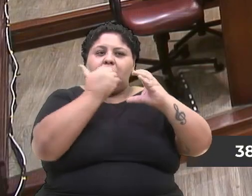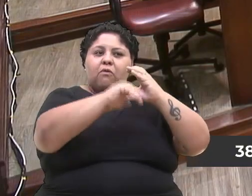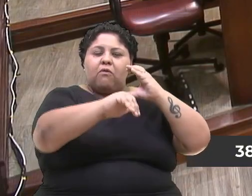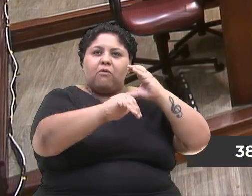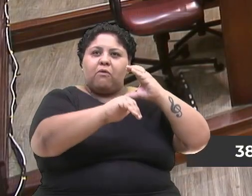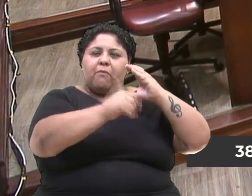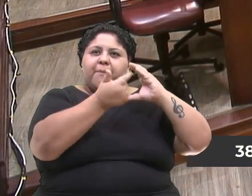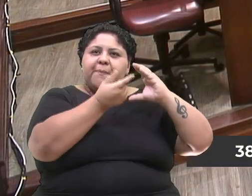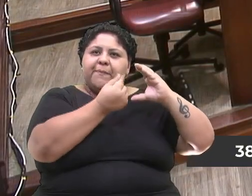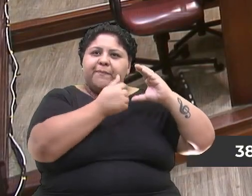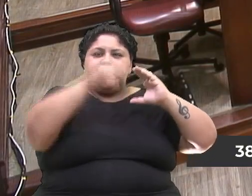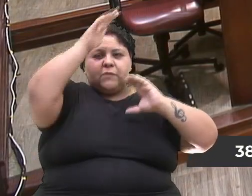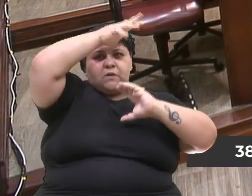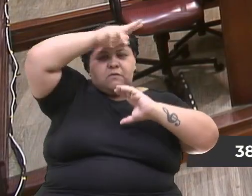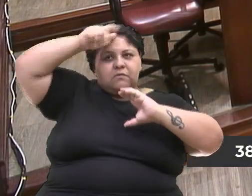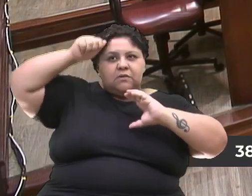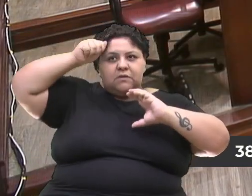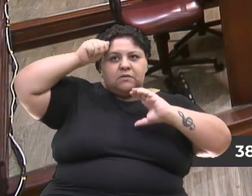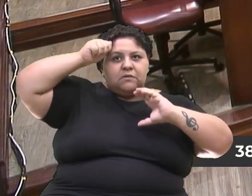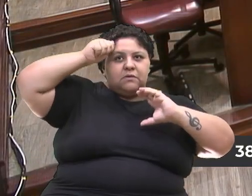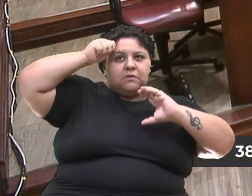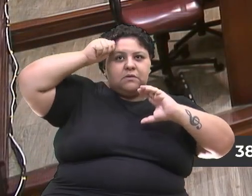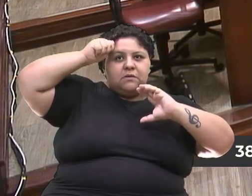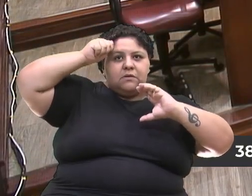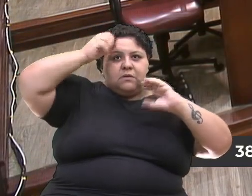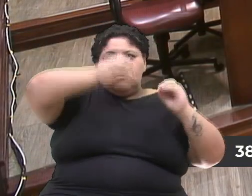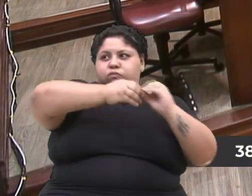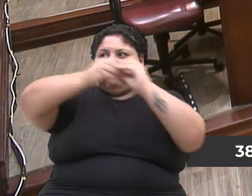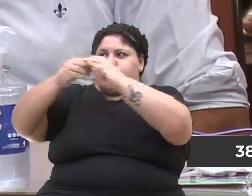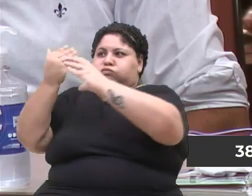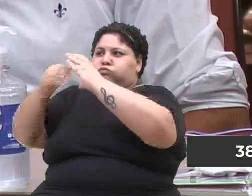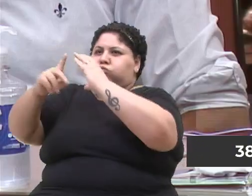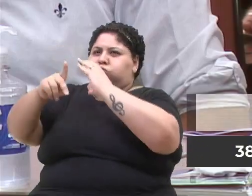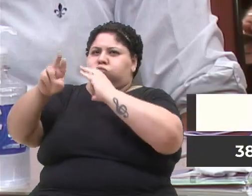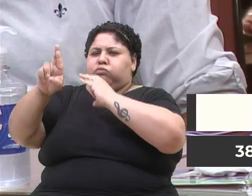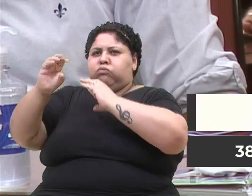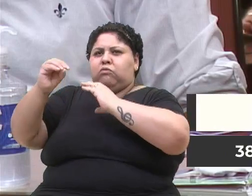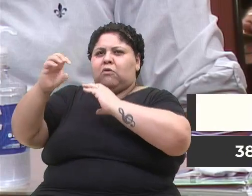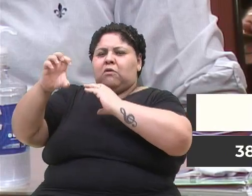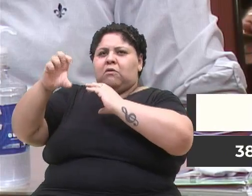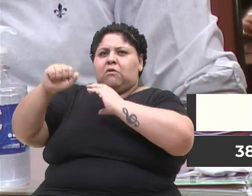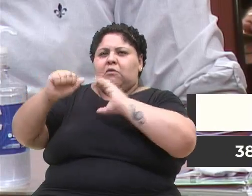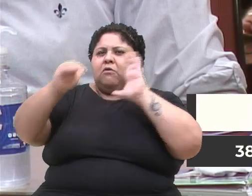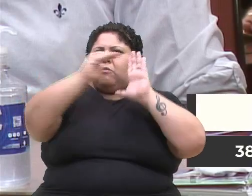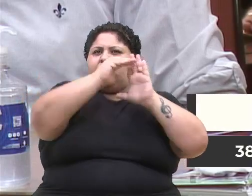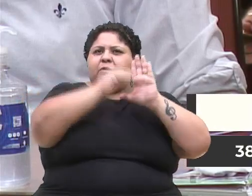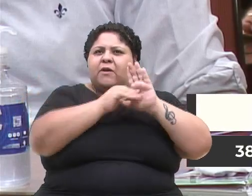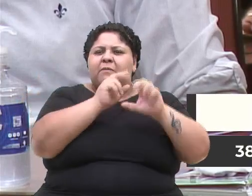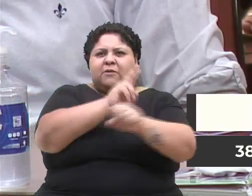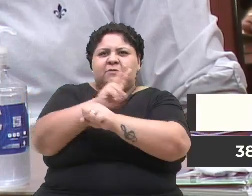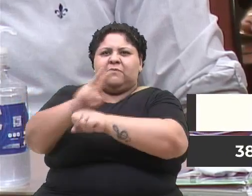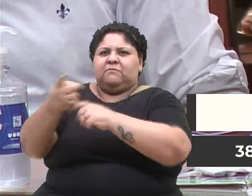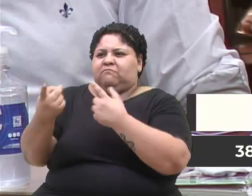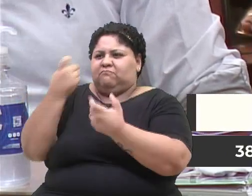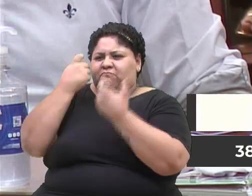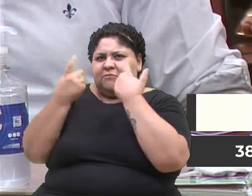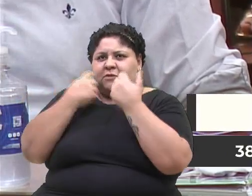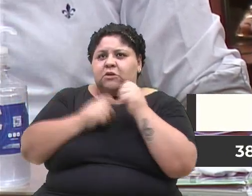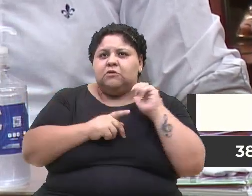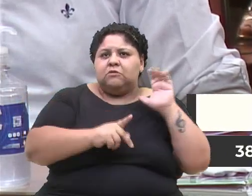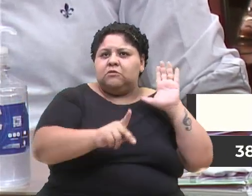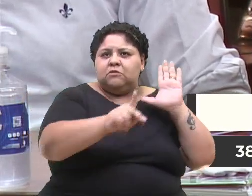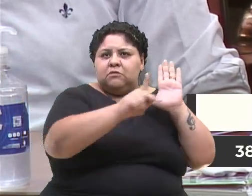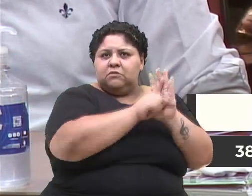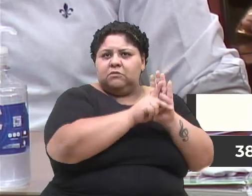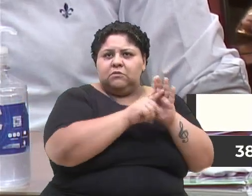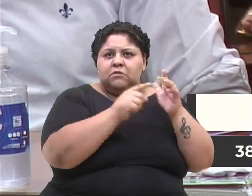do município para o PROERD, aquele programa de prevenção à violência, né, da brigada. O projeto era inconstitucional, se